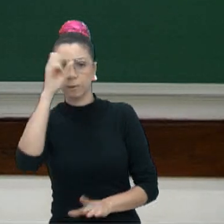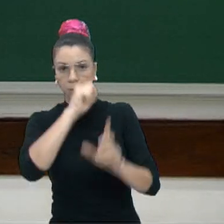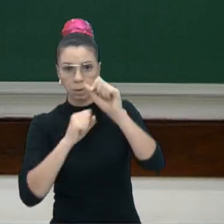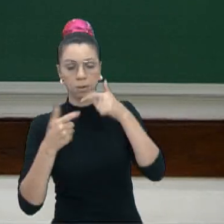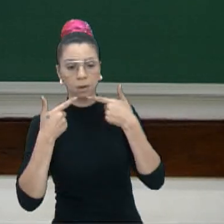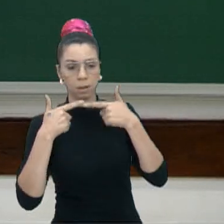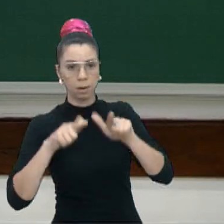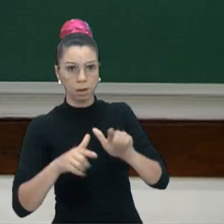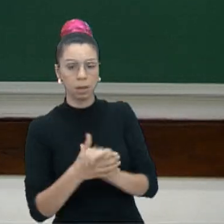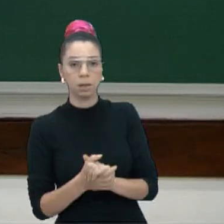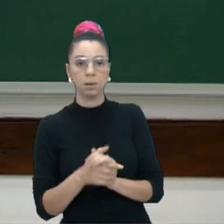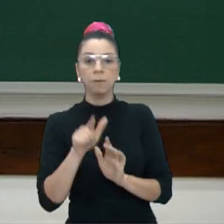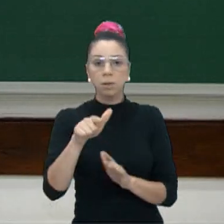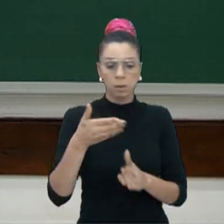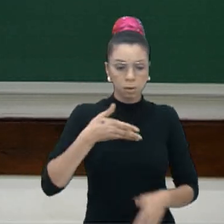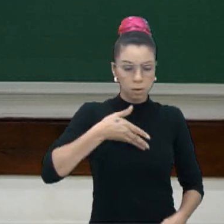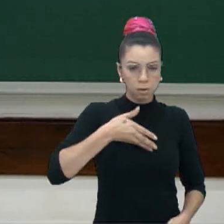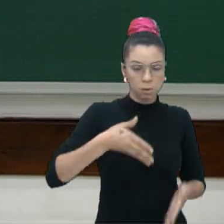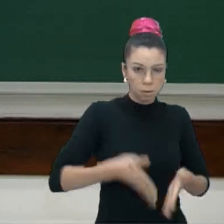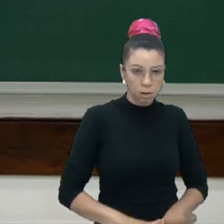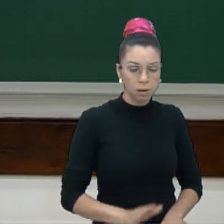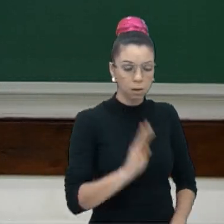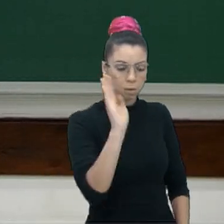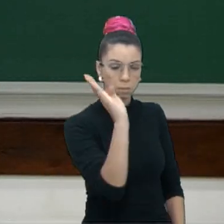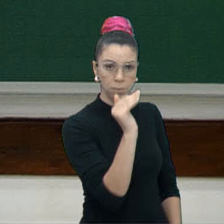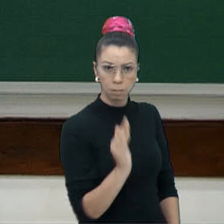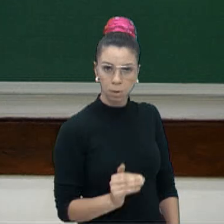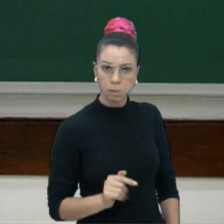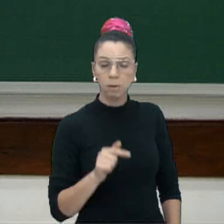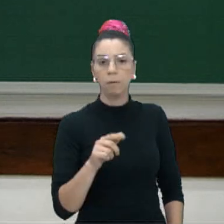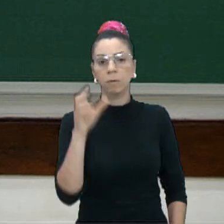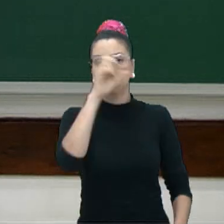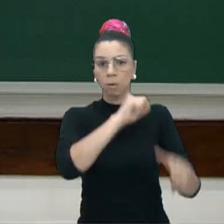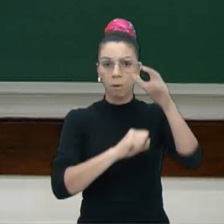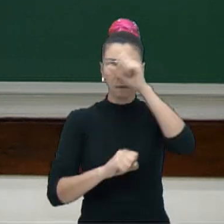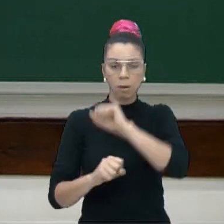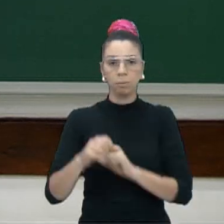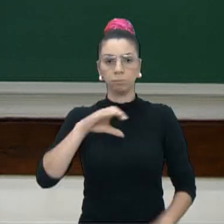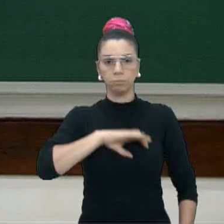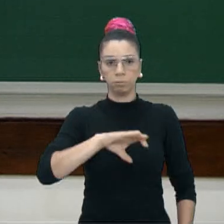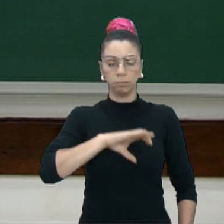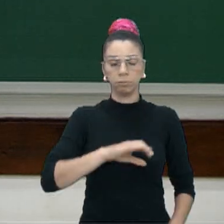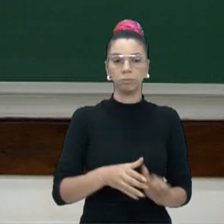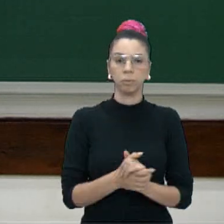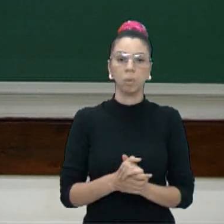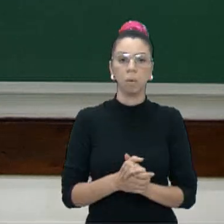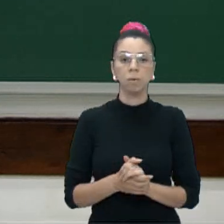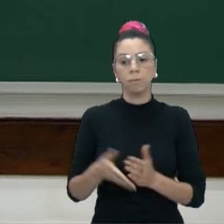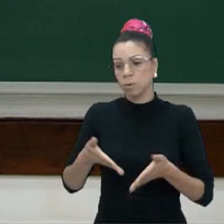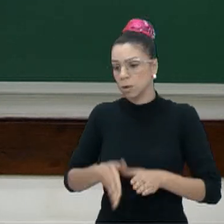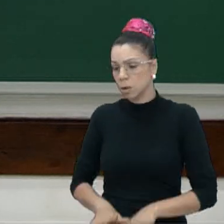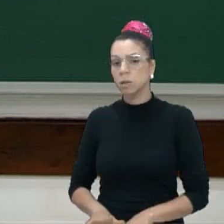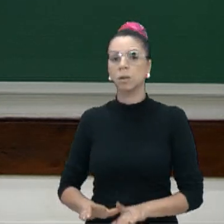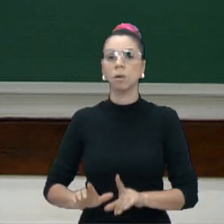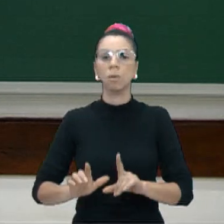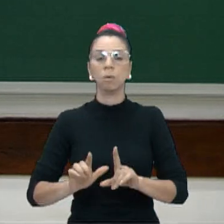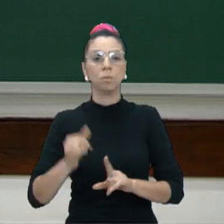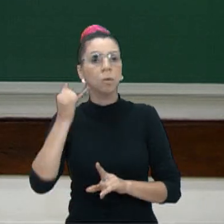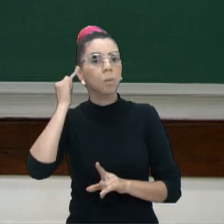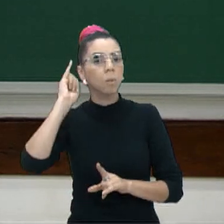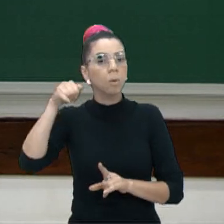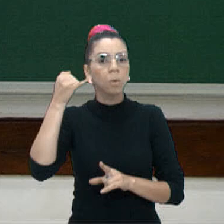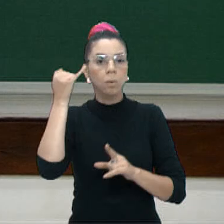Brasil, você vai aprender português, se você nascer na França, francês, e se nascer no Japão, vai aprender japonês. Então você tem uma comunidade que